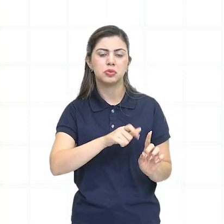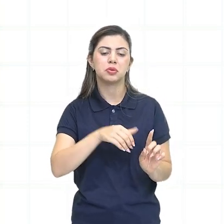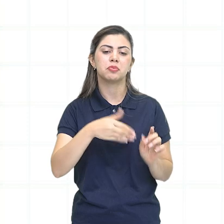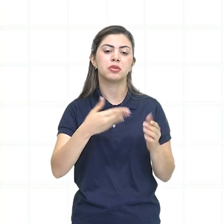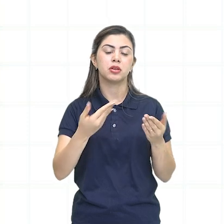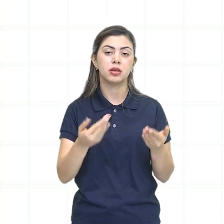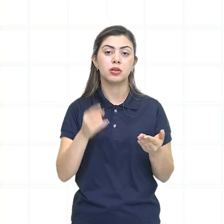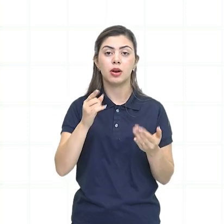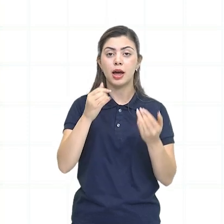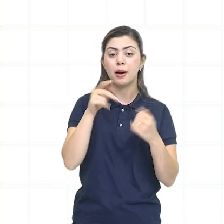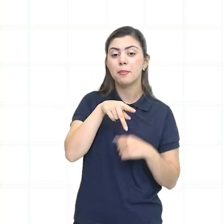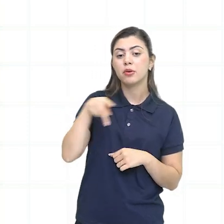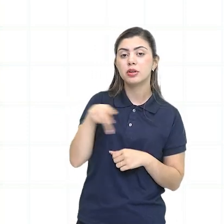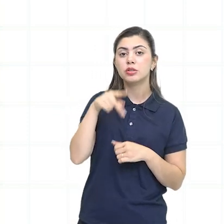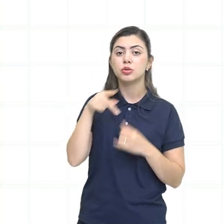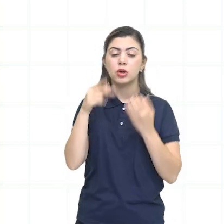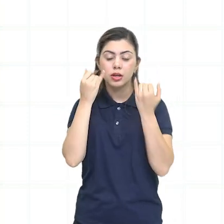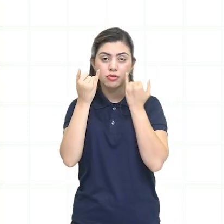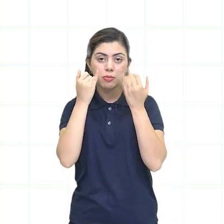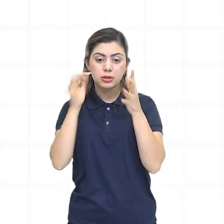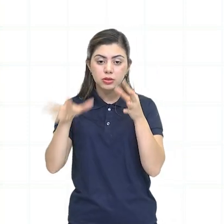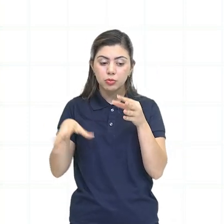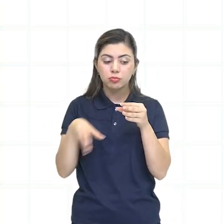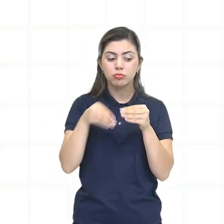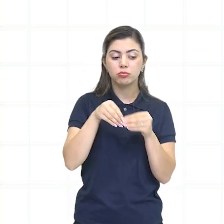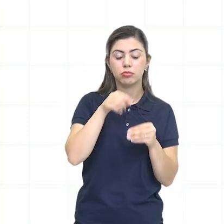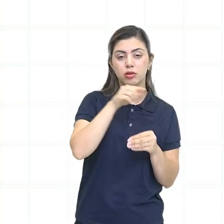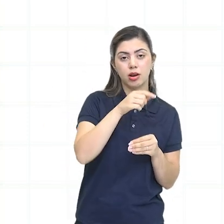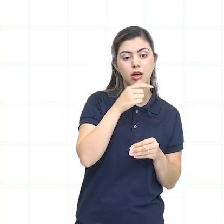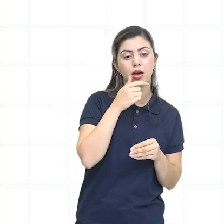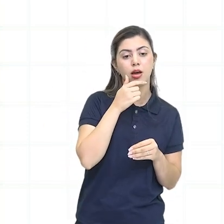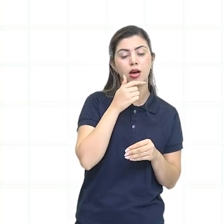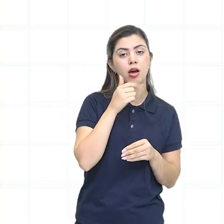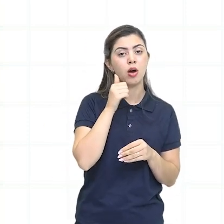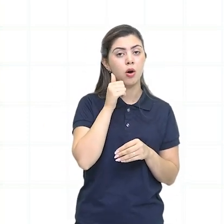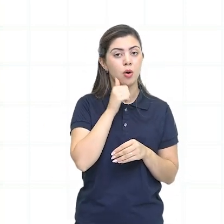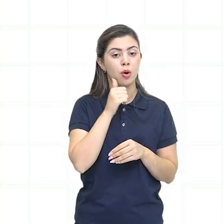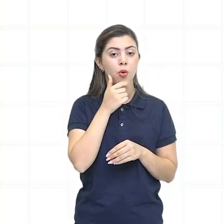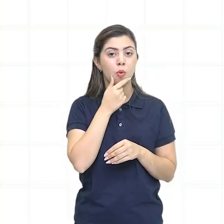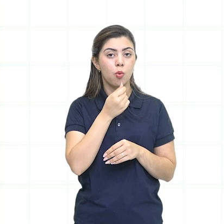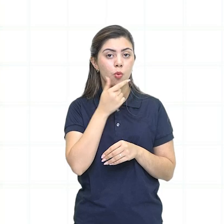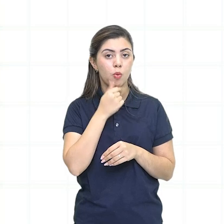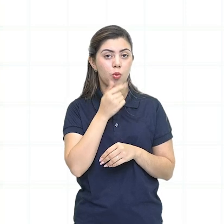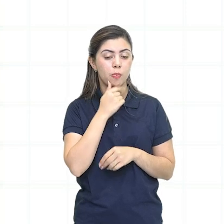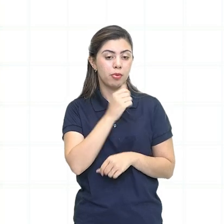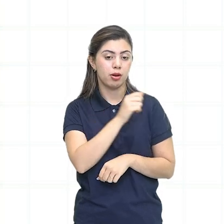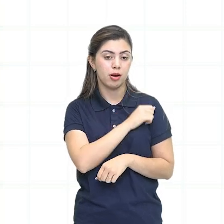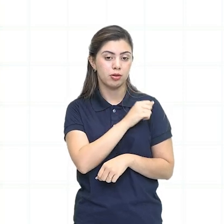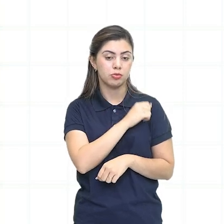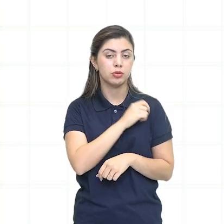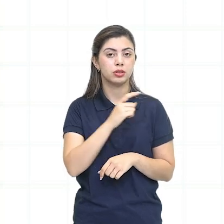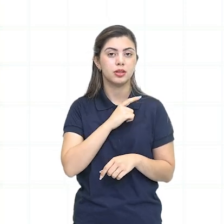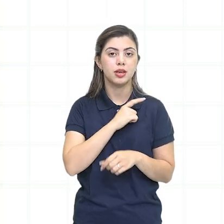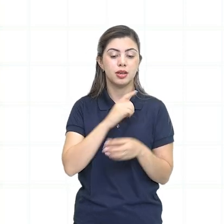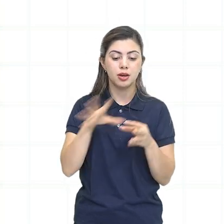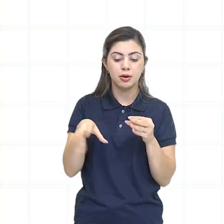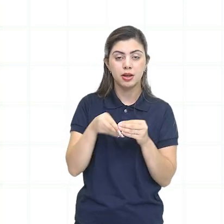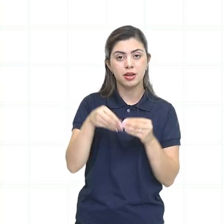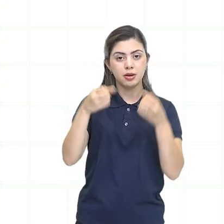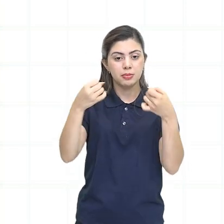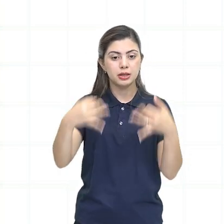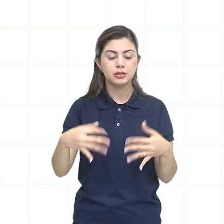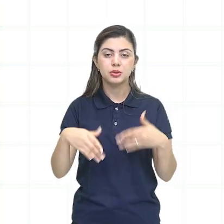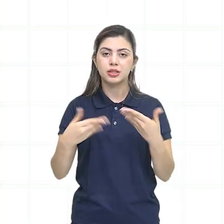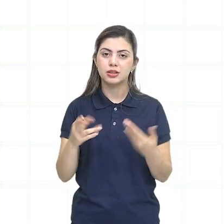Aí ela acrescentou mais essa informação aqui sobre o Marquinho, né? Que é um aposto, é uma explicação a